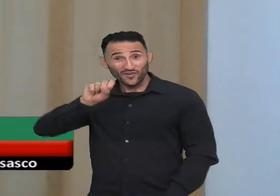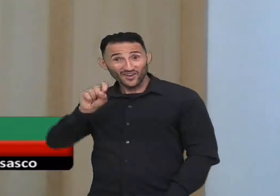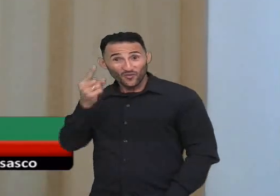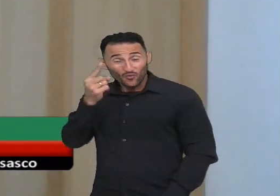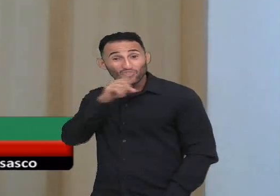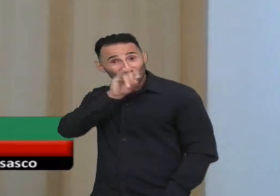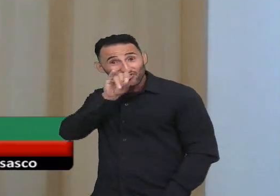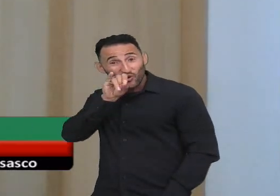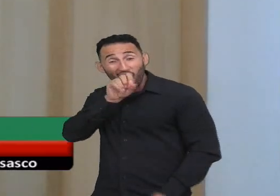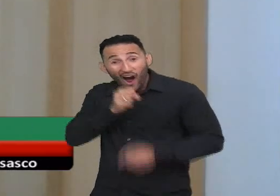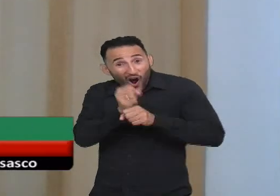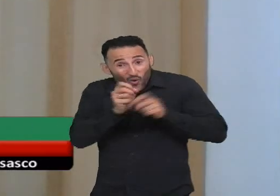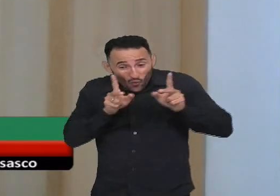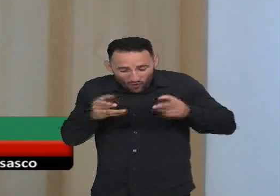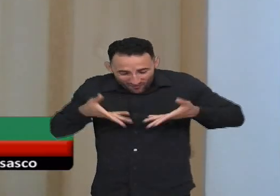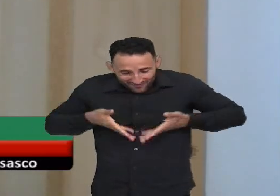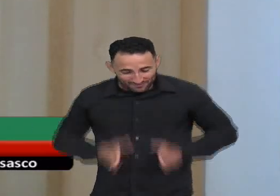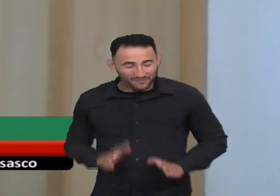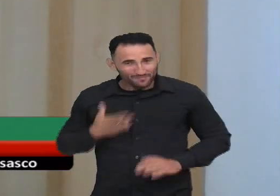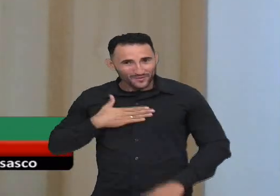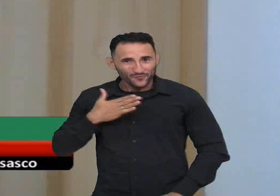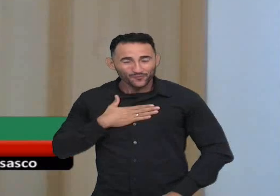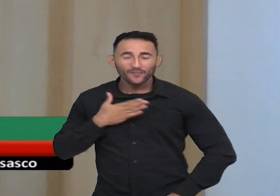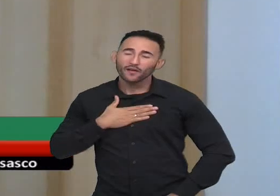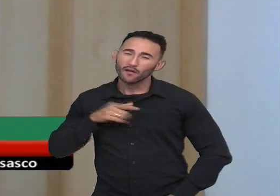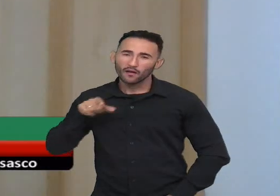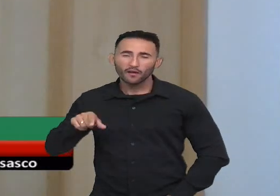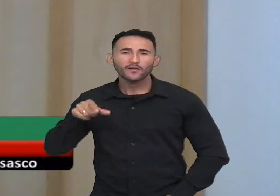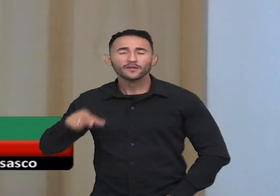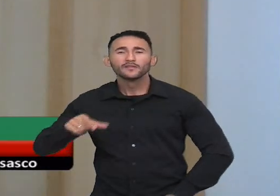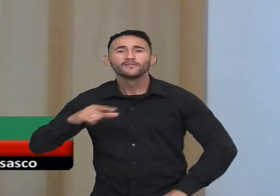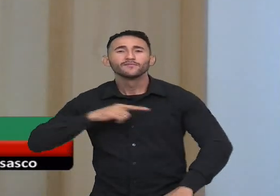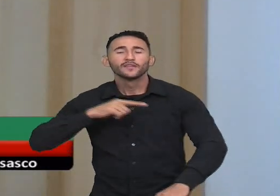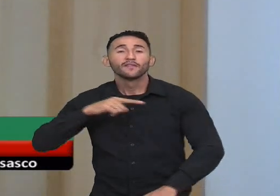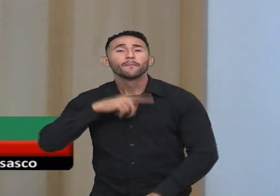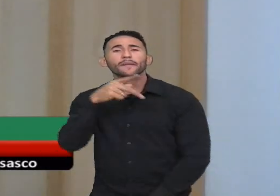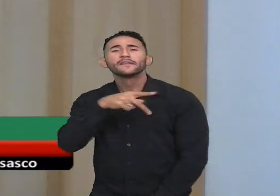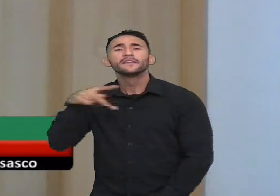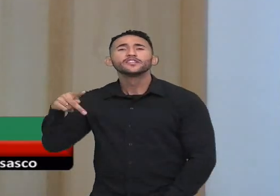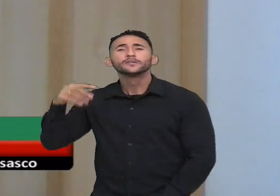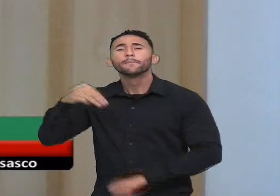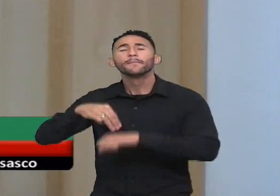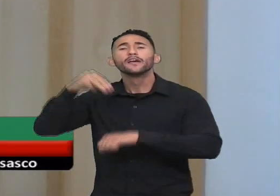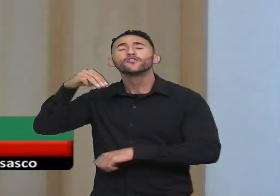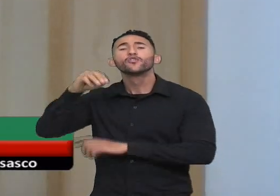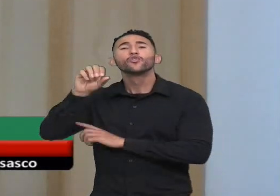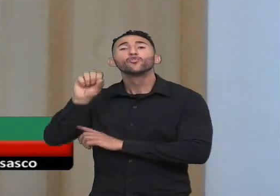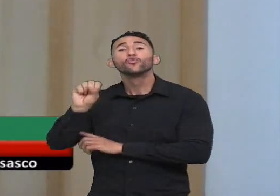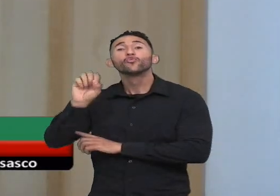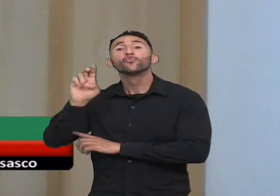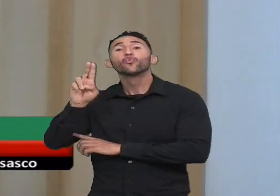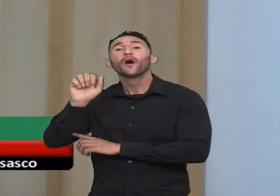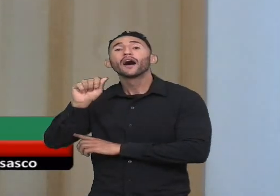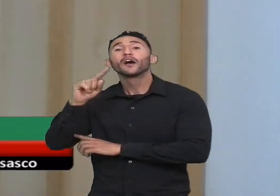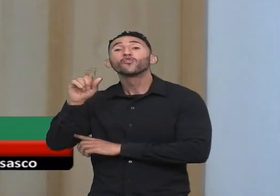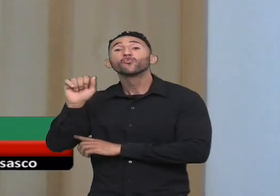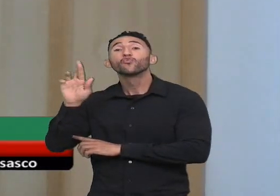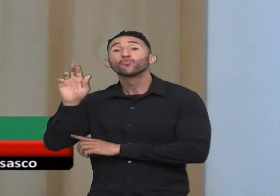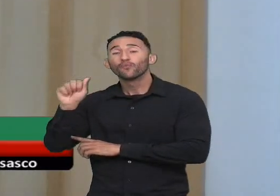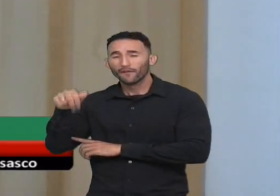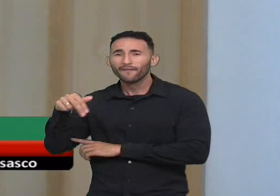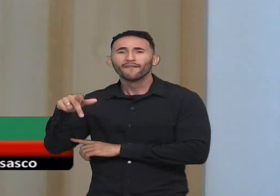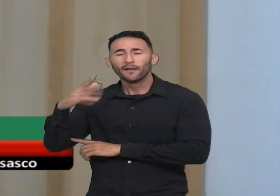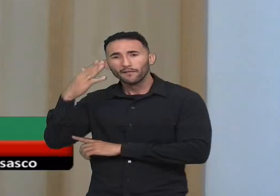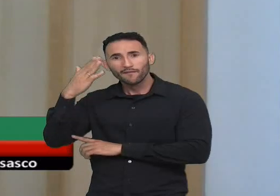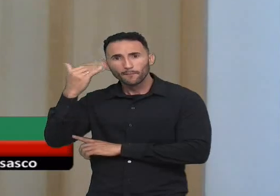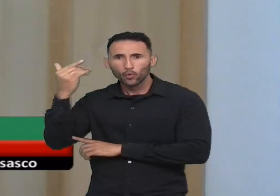hein? Pela Associação de Capoeira Cordão de Ouro, cujo presidente é o mestre Suassuna, também grande referência na capoeira.